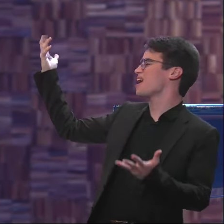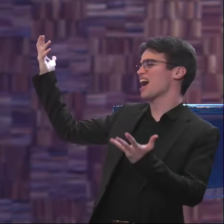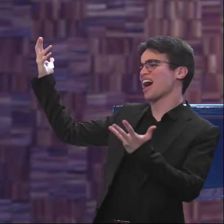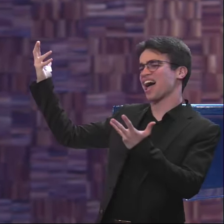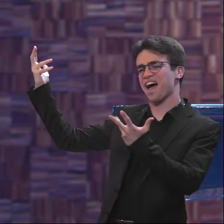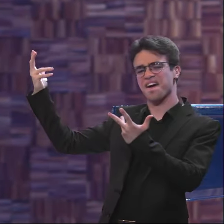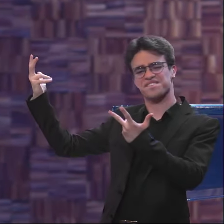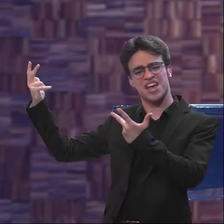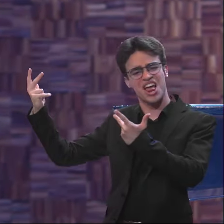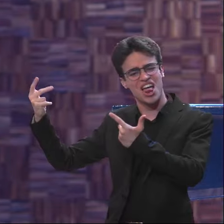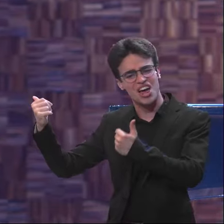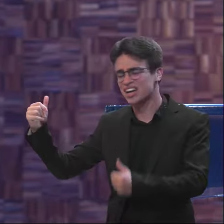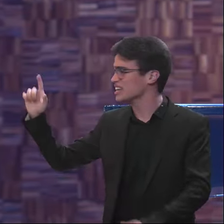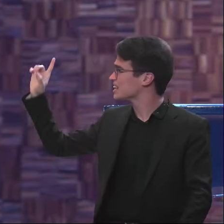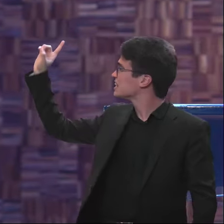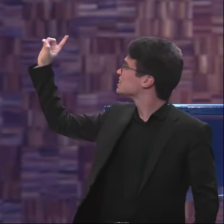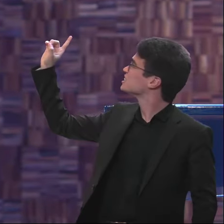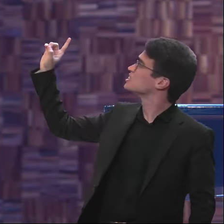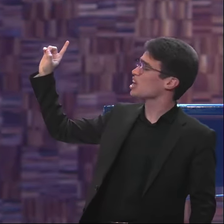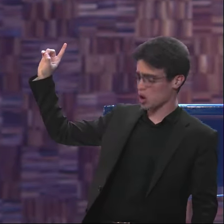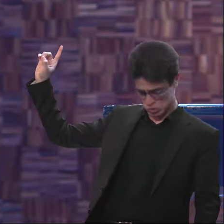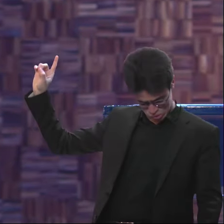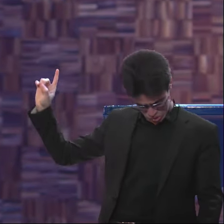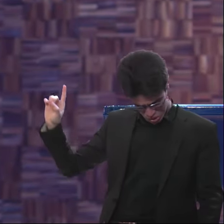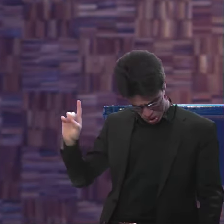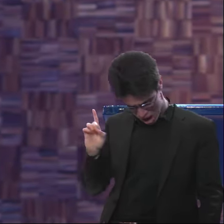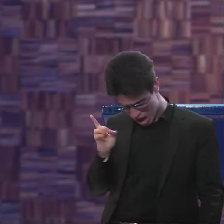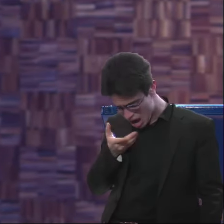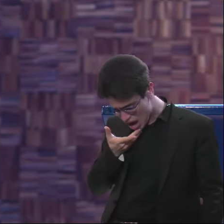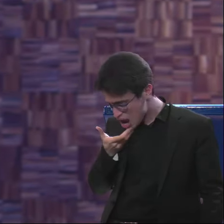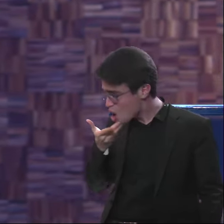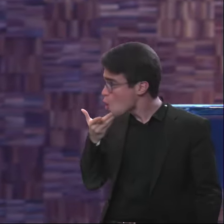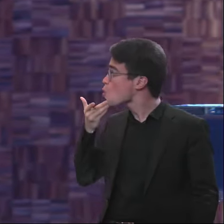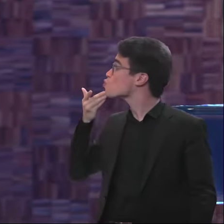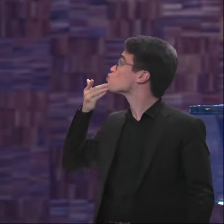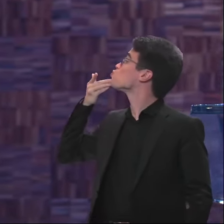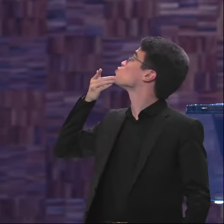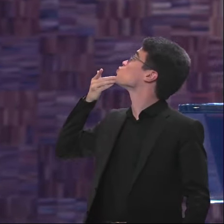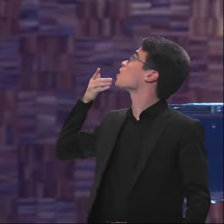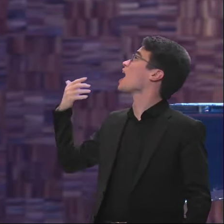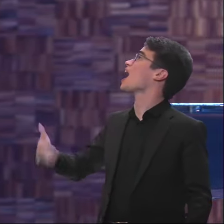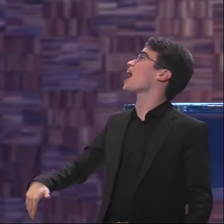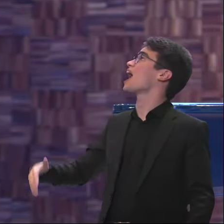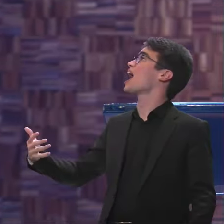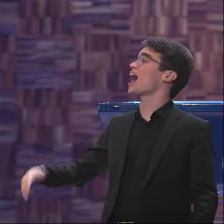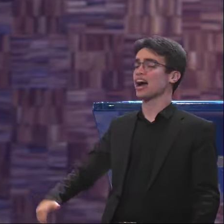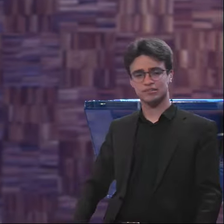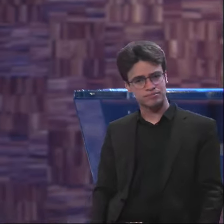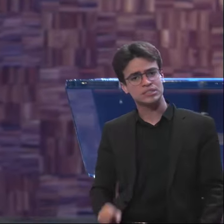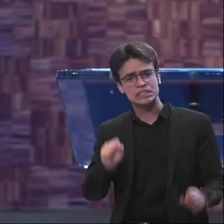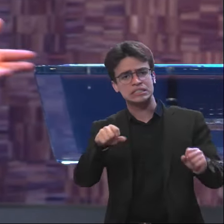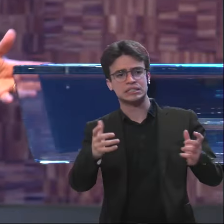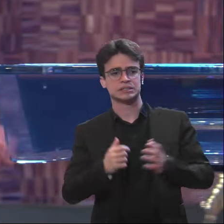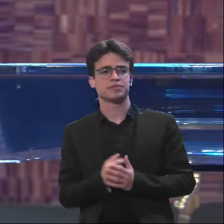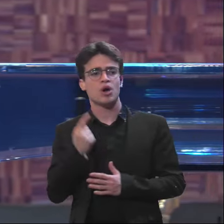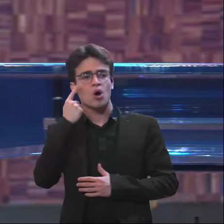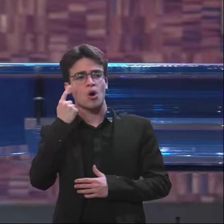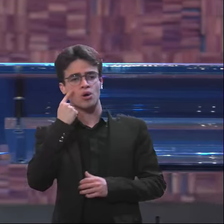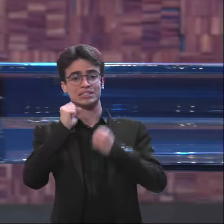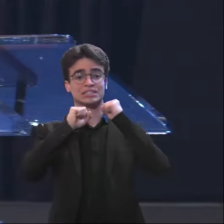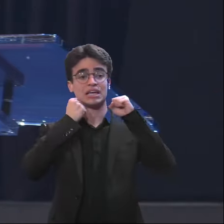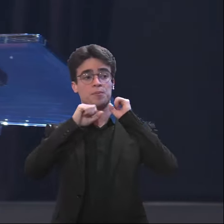Ele eleva os nossos olhos. Eu gosto tanto do Salmo 121, quando o salmista vai